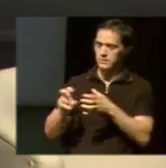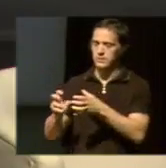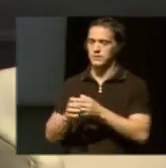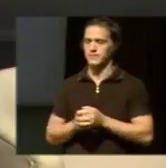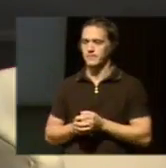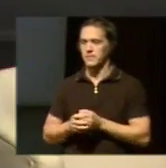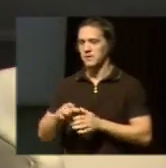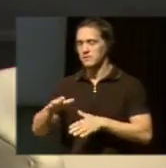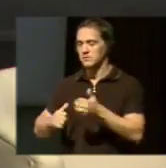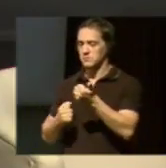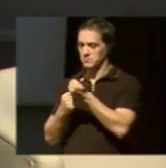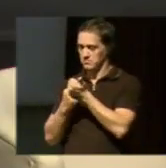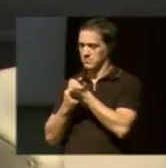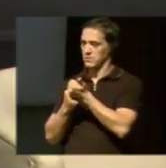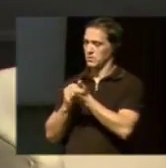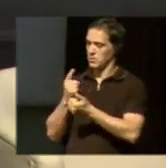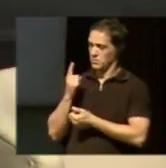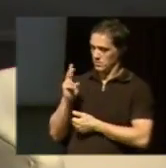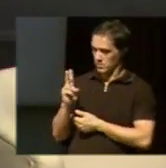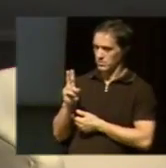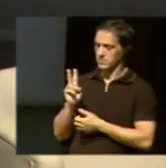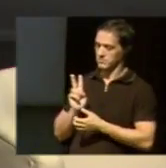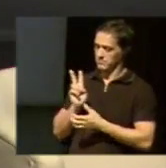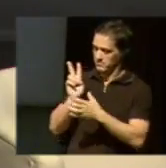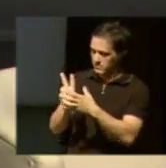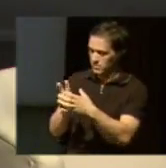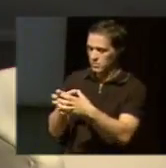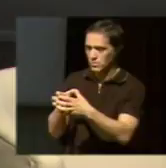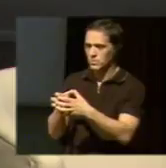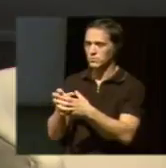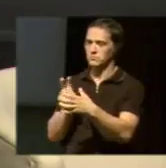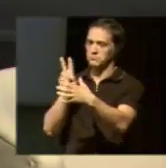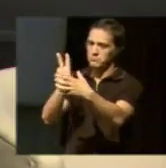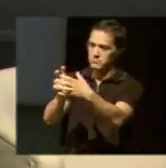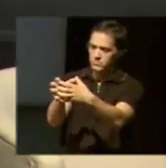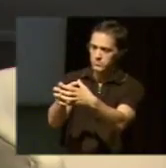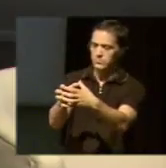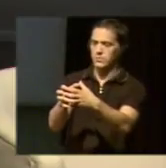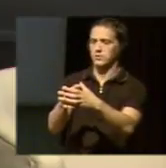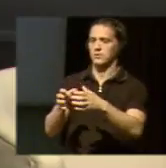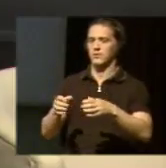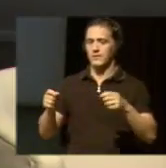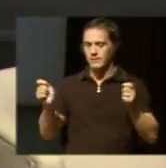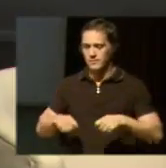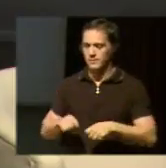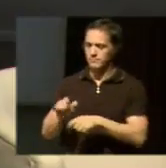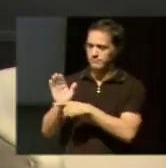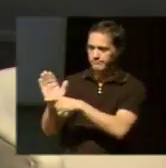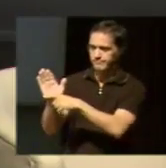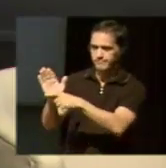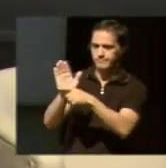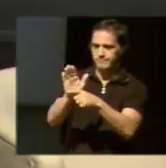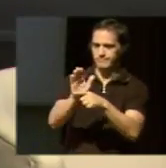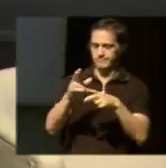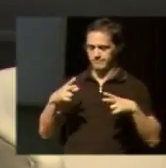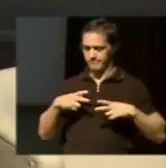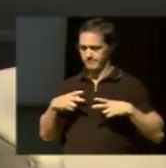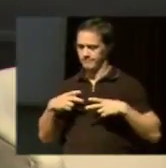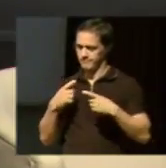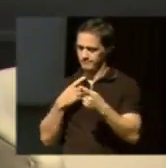2 mensageiros ou embaixadores no mesmo grupo, de modo que se pode ajudar as pessoas